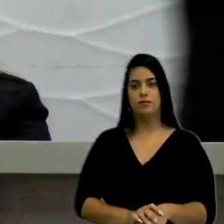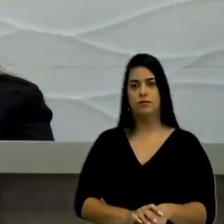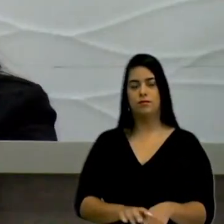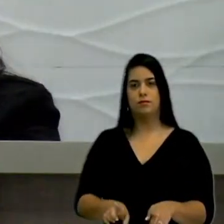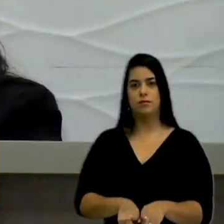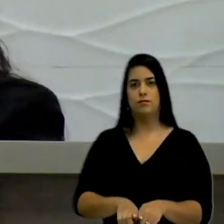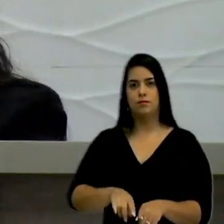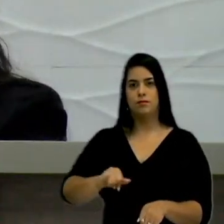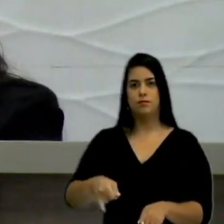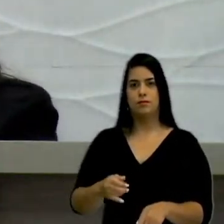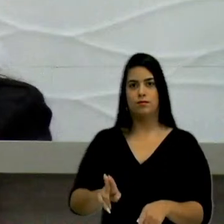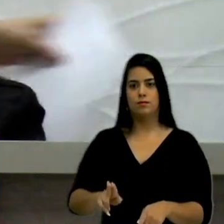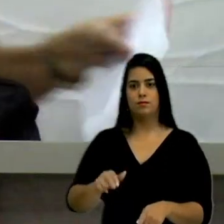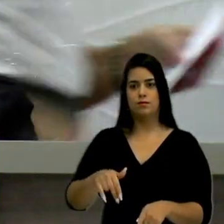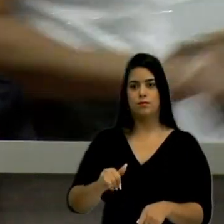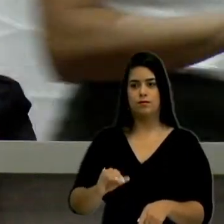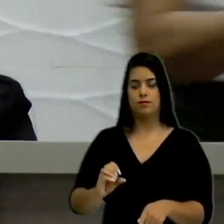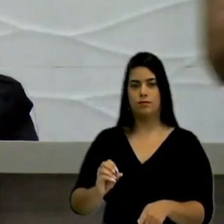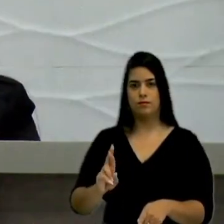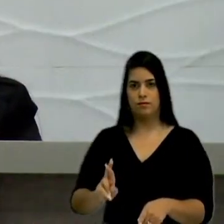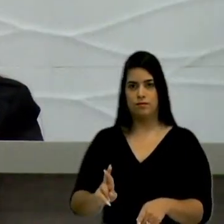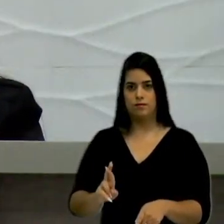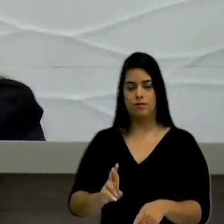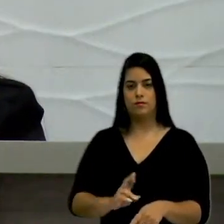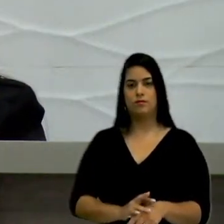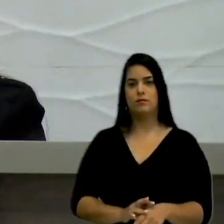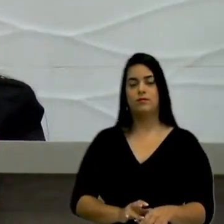Júnior Barros, o esposo de Márcia, lá da Rua Nova.